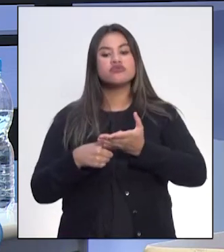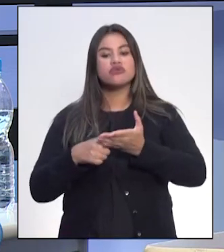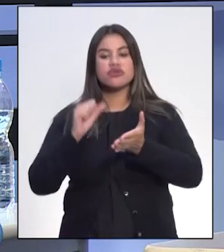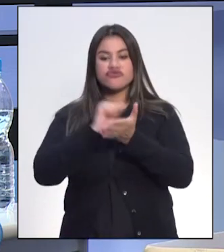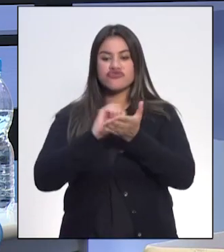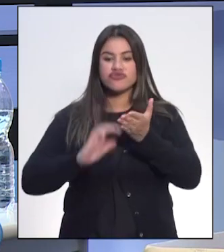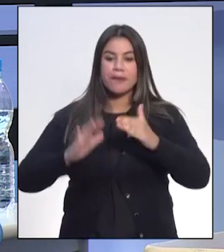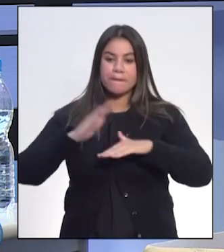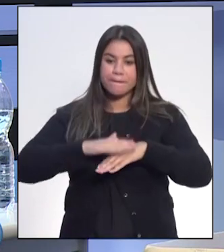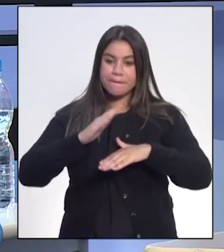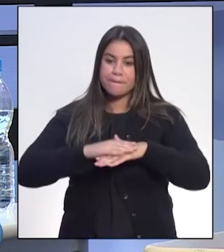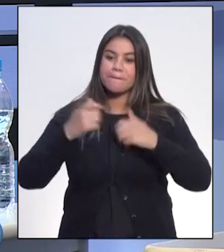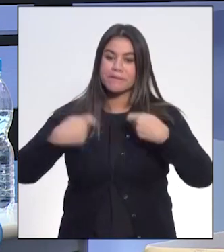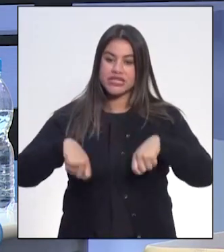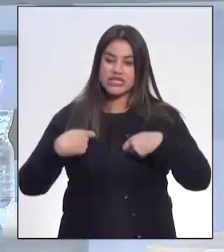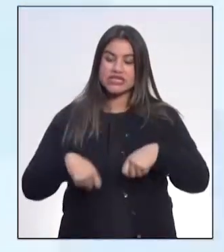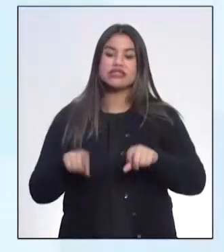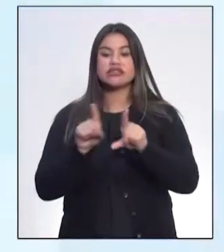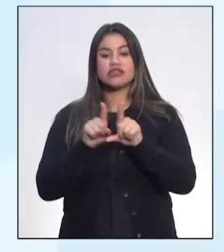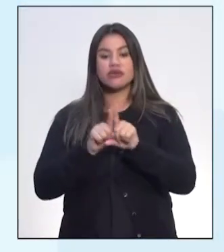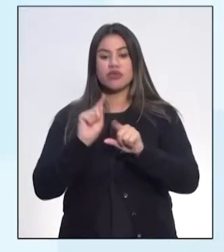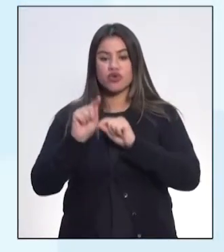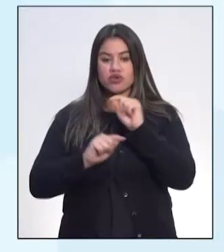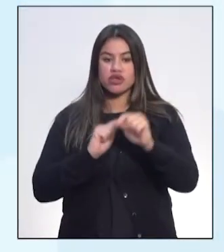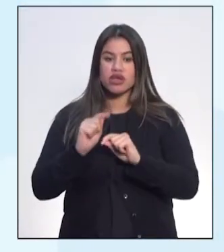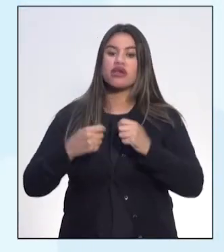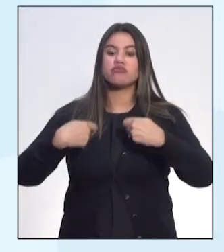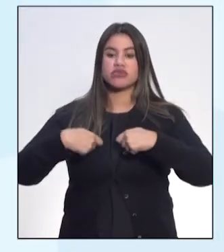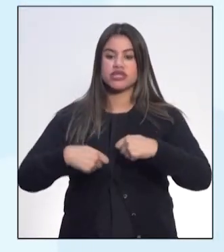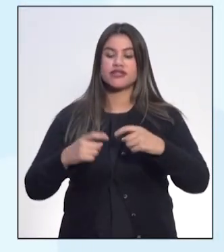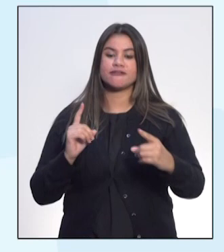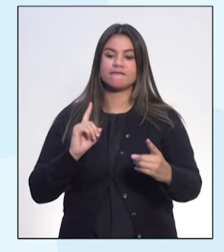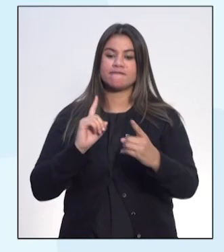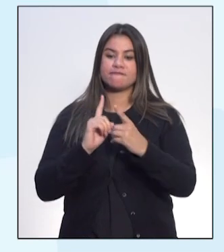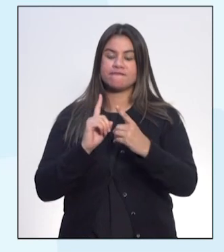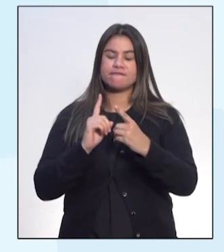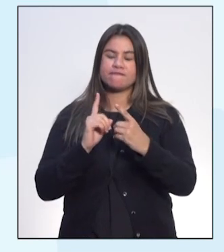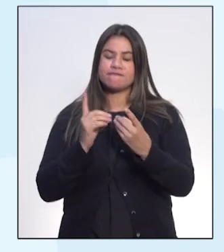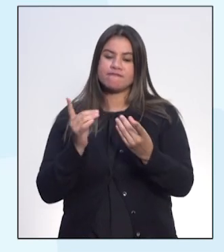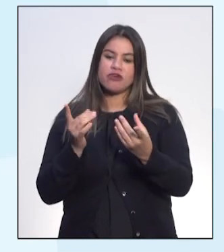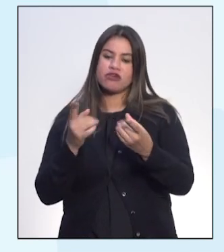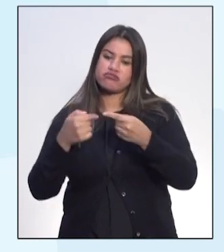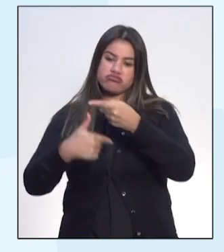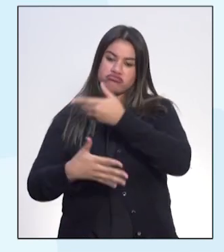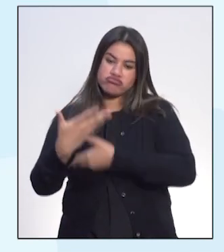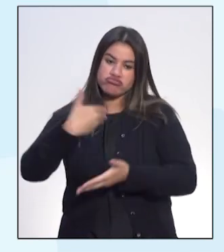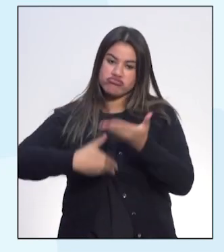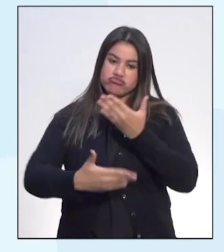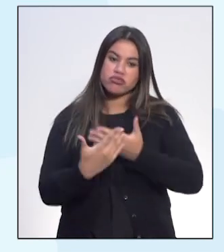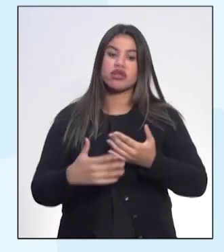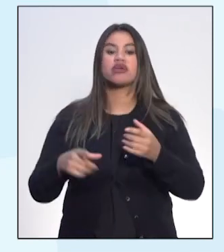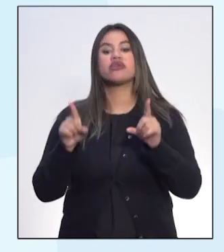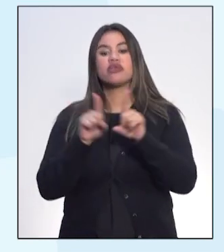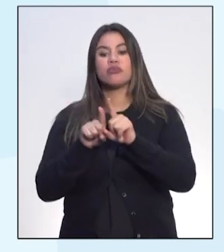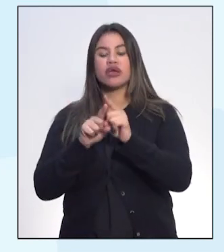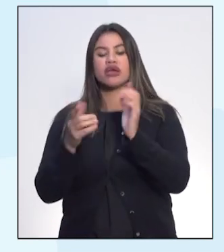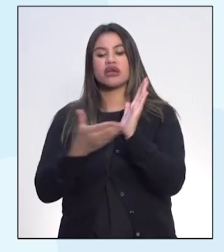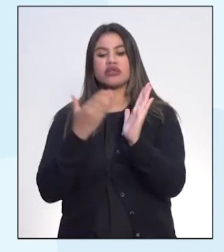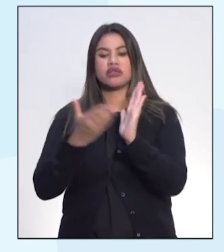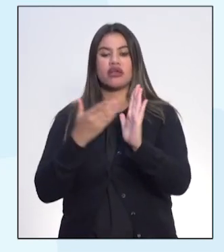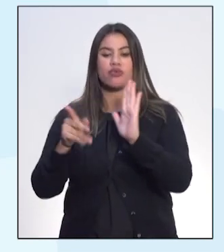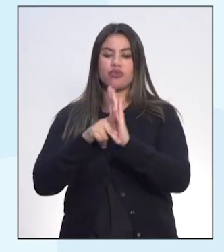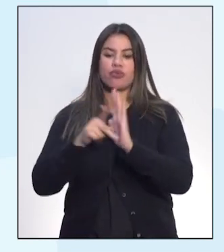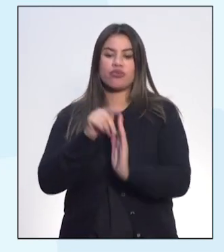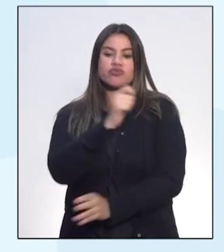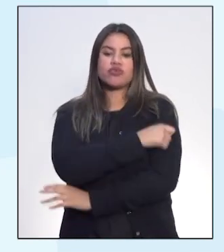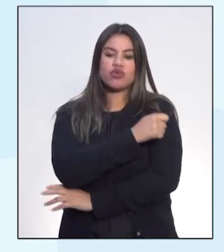atividades propostas, que vocês participem da aula ativamente, né? E aproveitem esse momento e nós vamos usar o caderno do aluno também, né? Pode ser que a